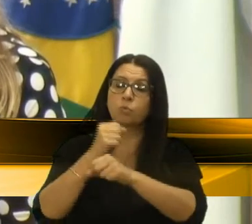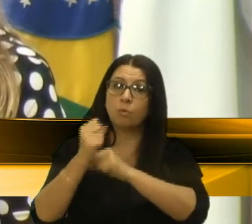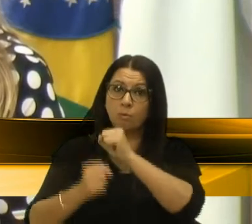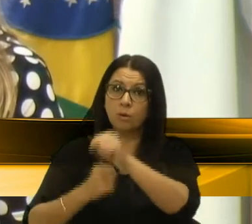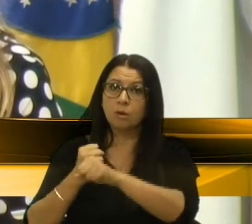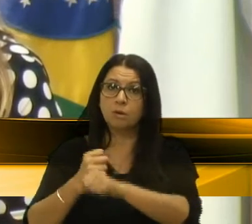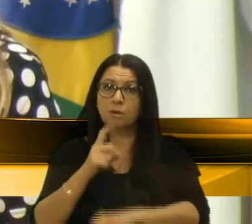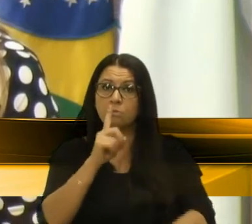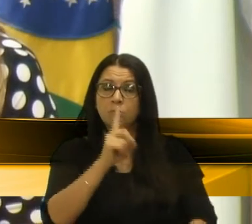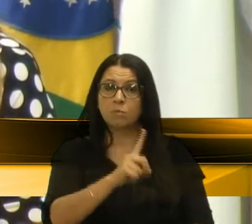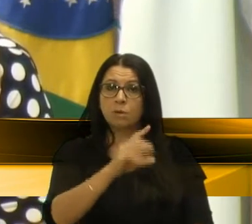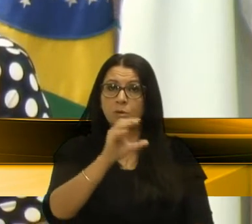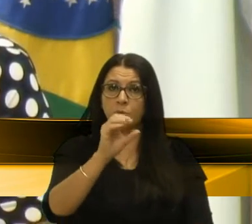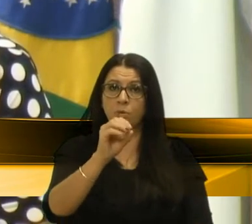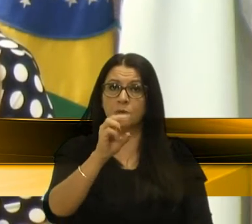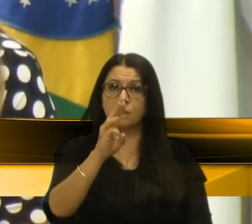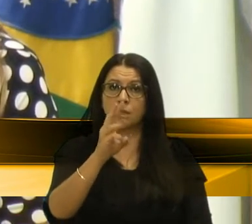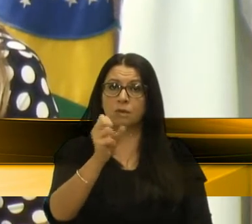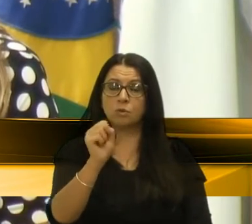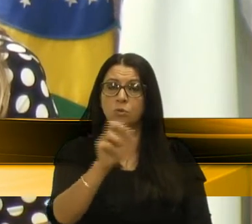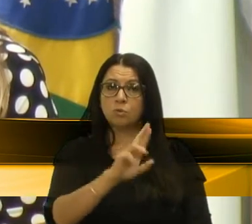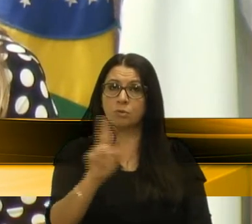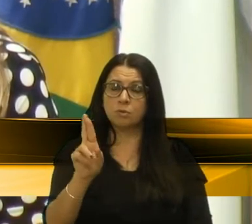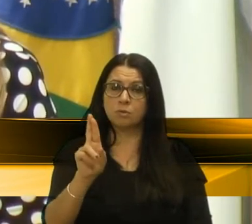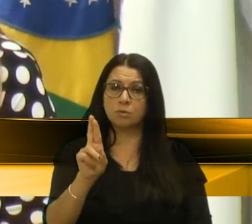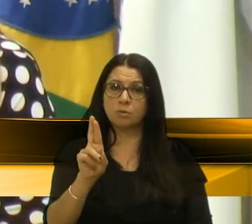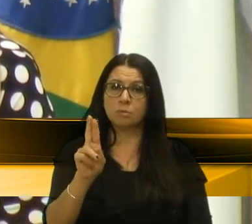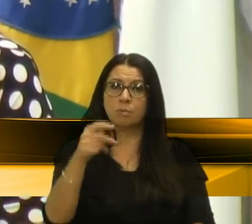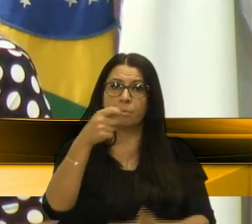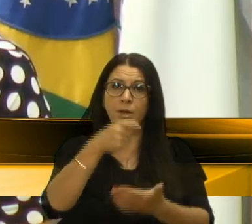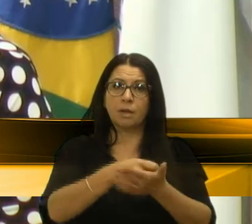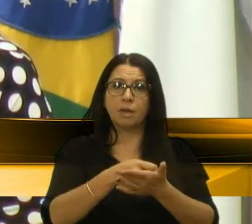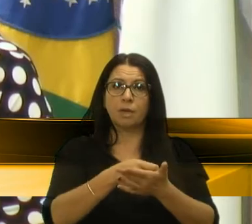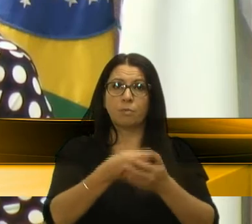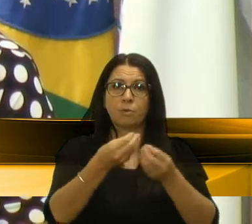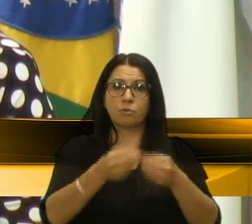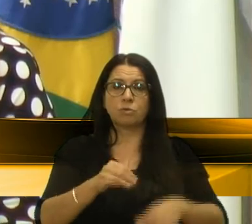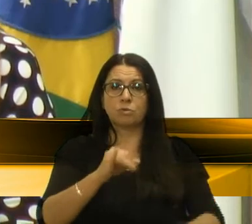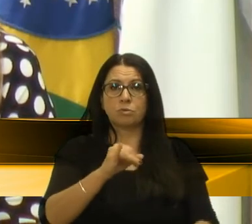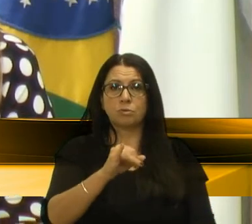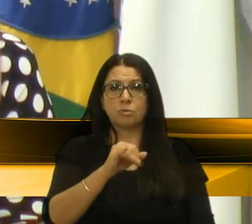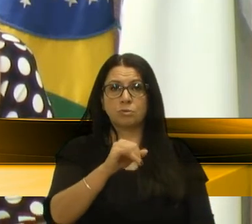R$ 1.038 para cobrir o déficit da Previdência.